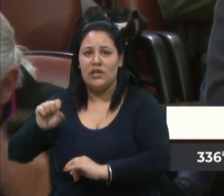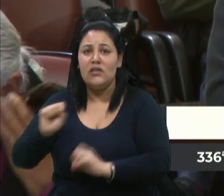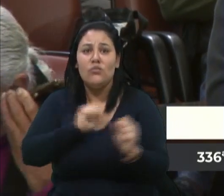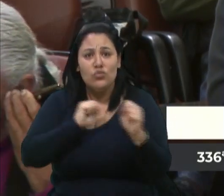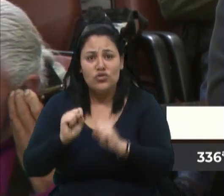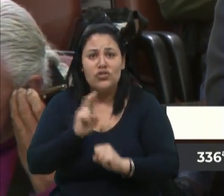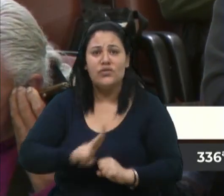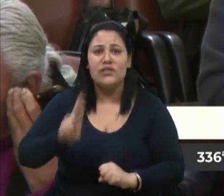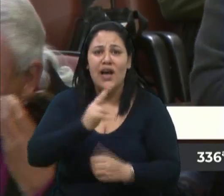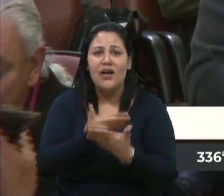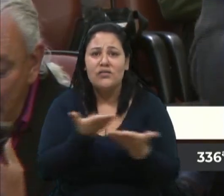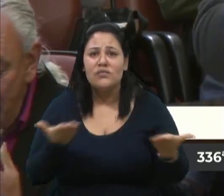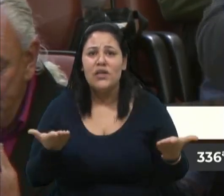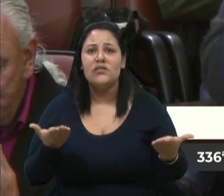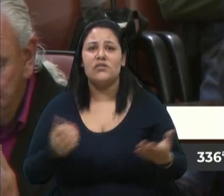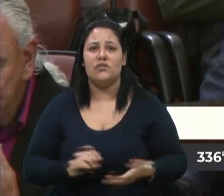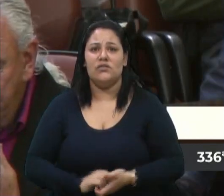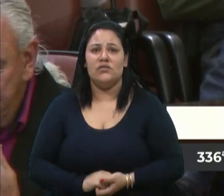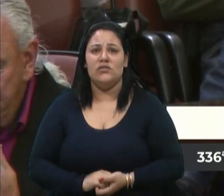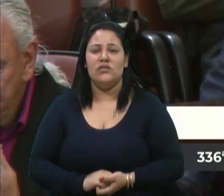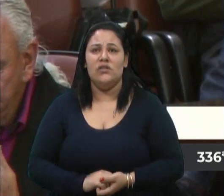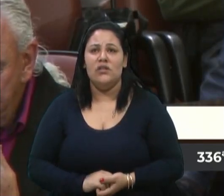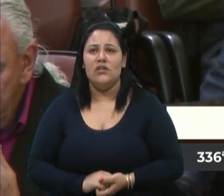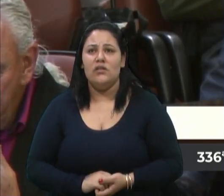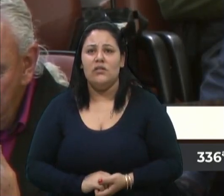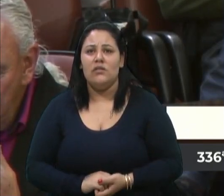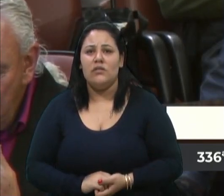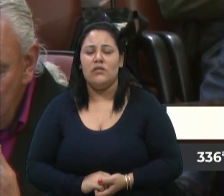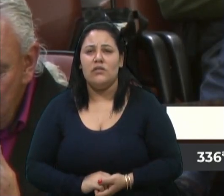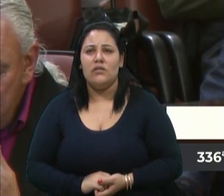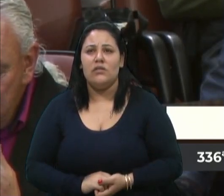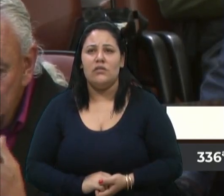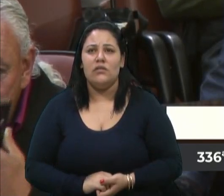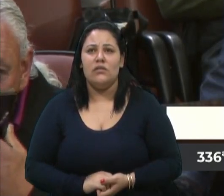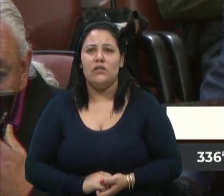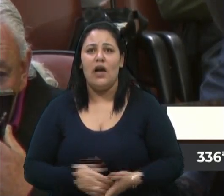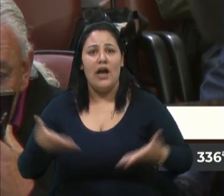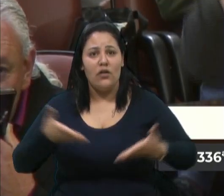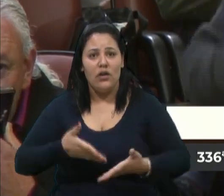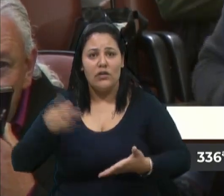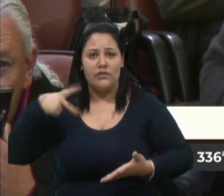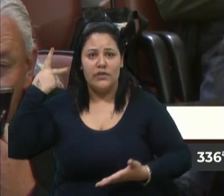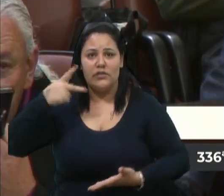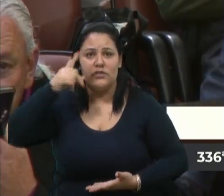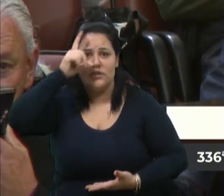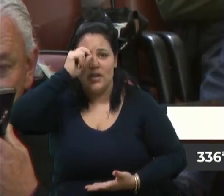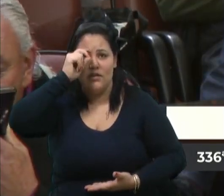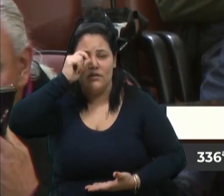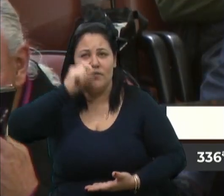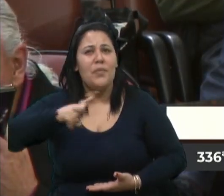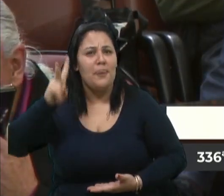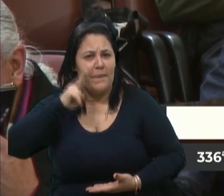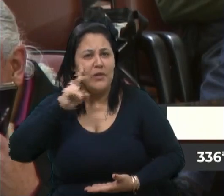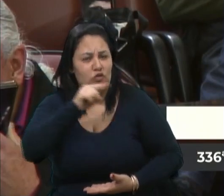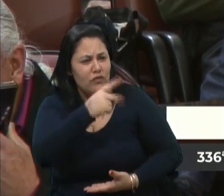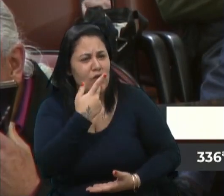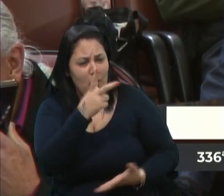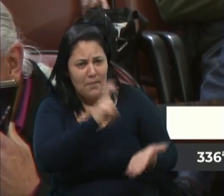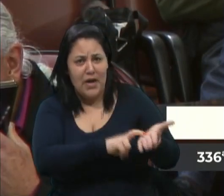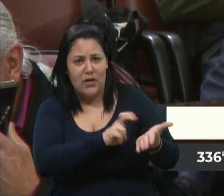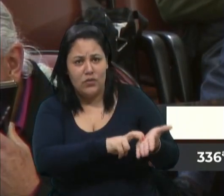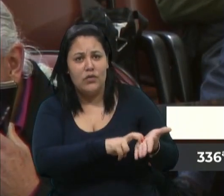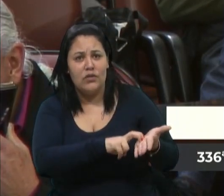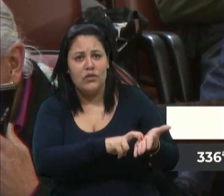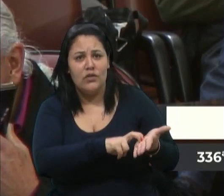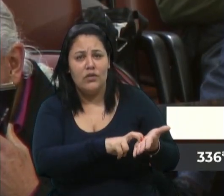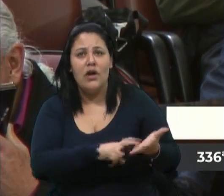utilizar esse espaço. Agora, vereador Scalco, vamos puxar, o senhor tocou em banco, vamos